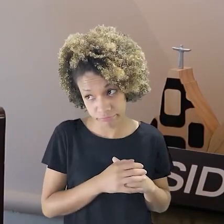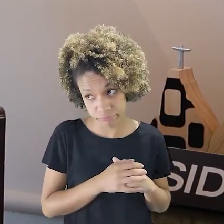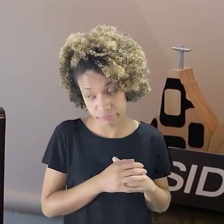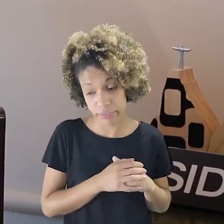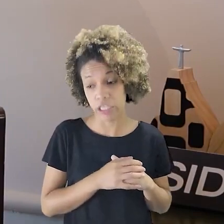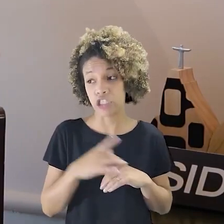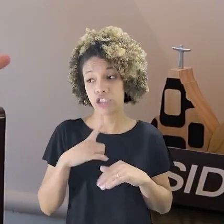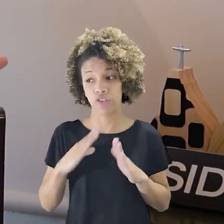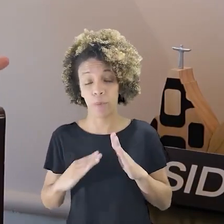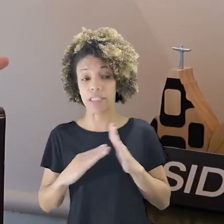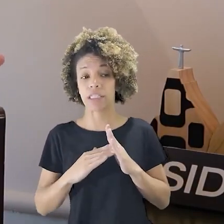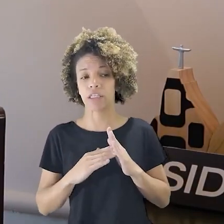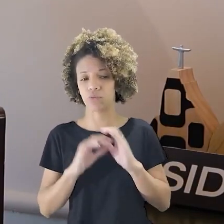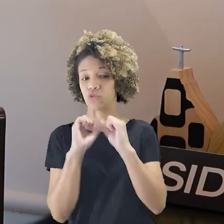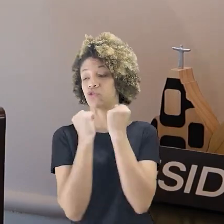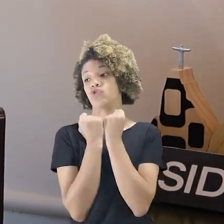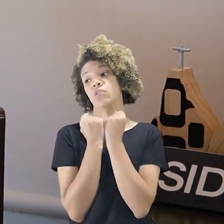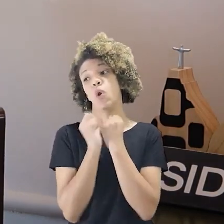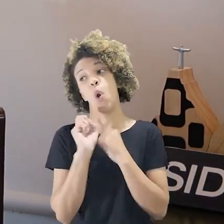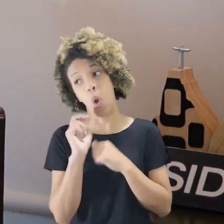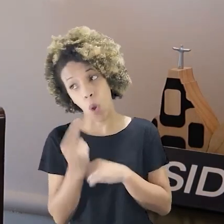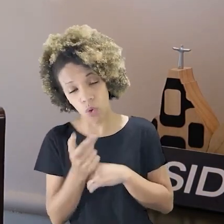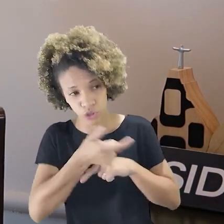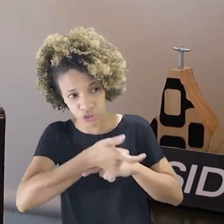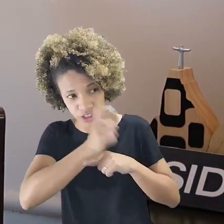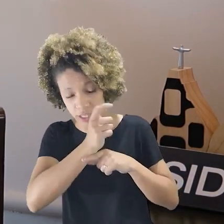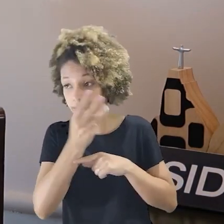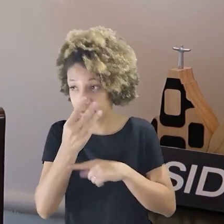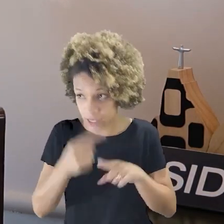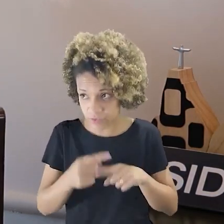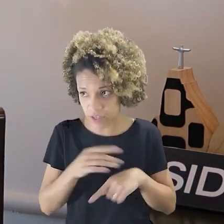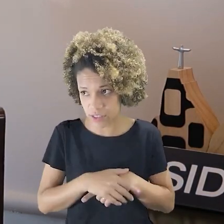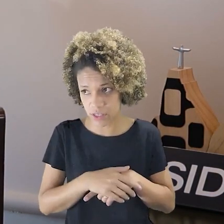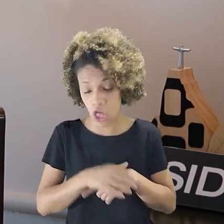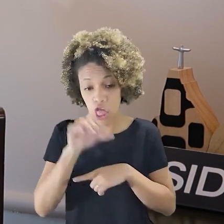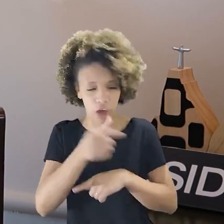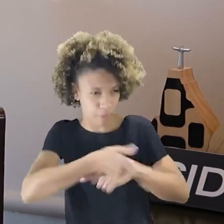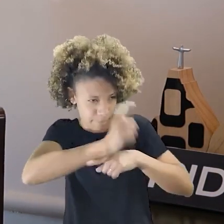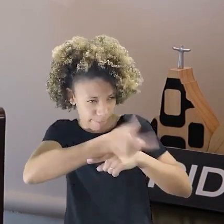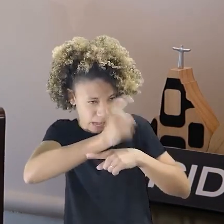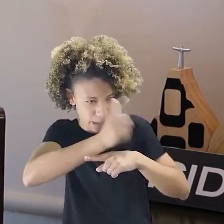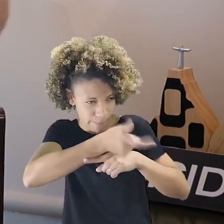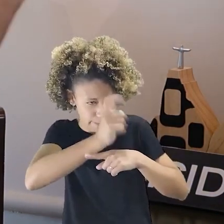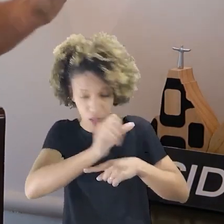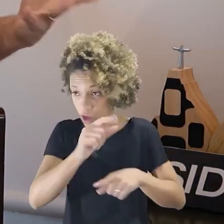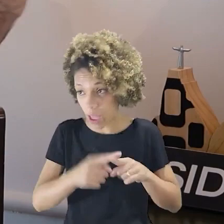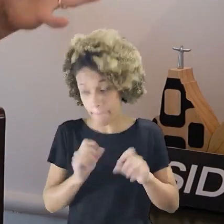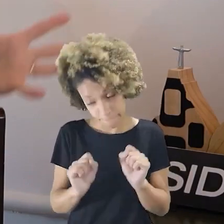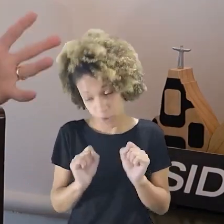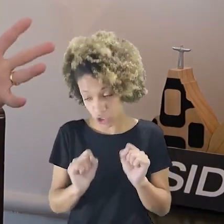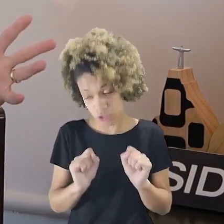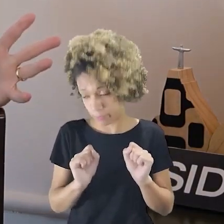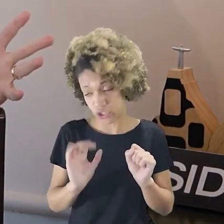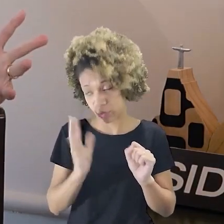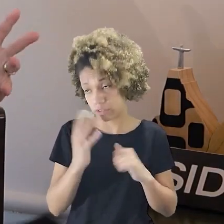ele cometeu um excesso da legítima defesa, ao invés de ele disparar 3 vezes com o fuzil, ele deu 9 tiros, pá, pá, pode acontecer, pode, já vi